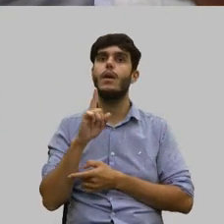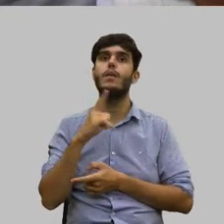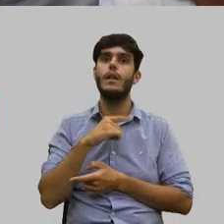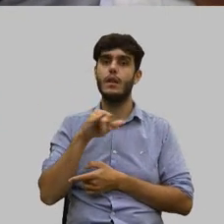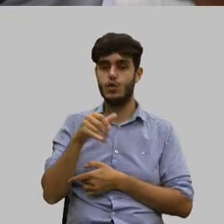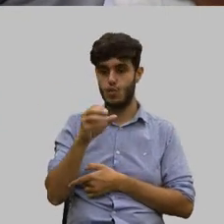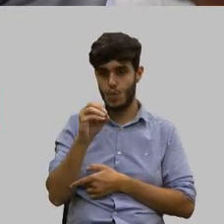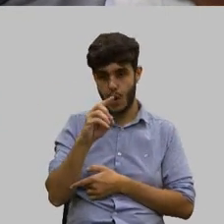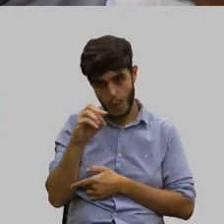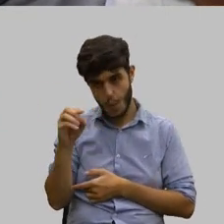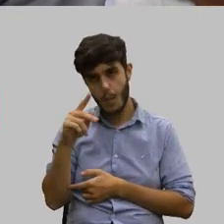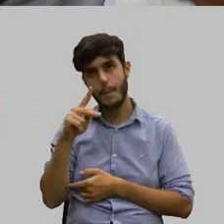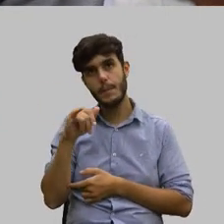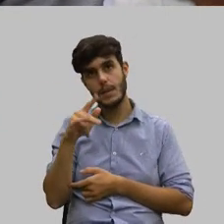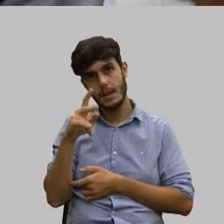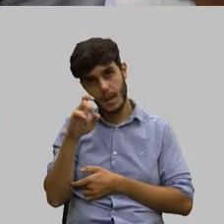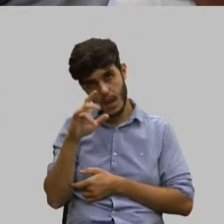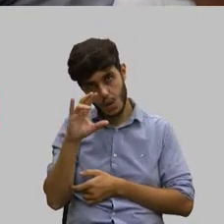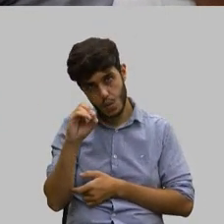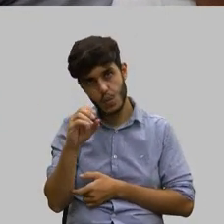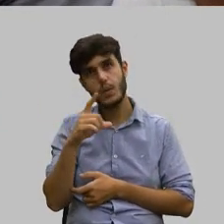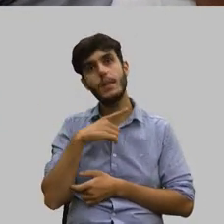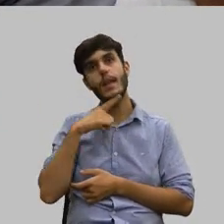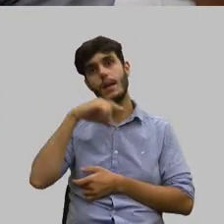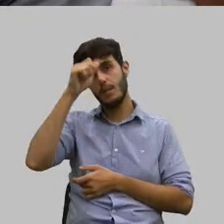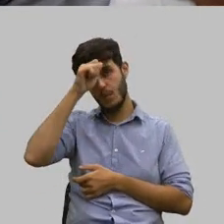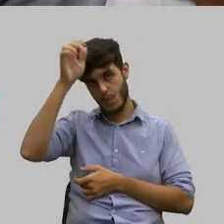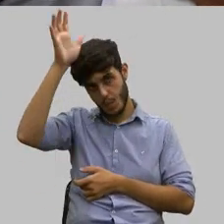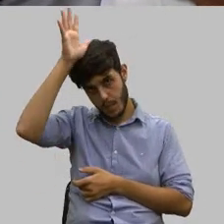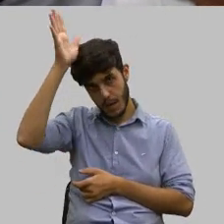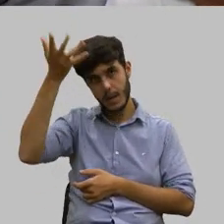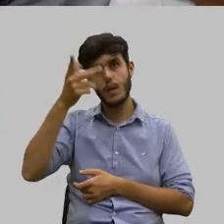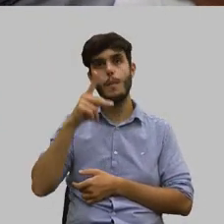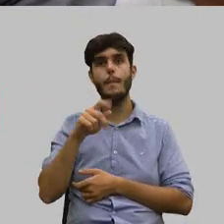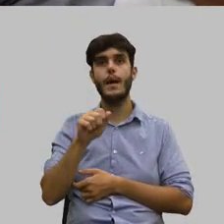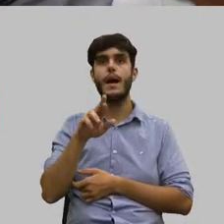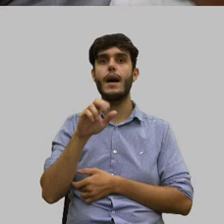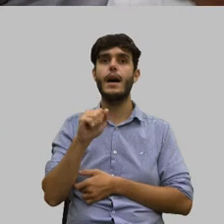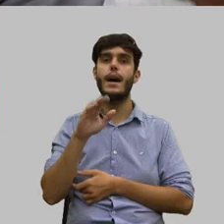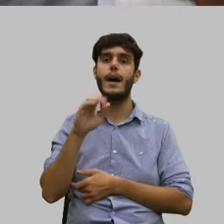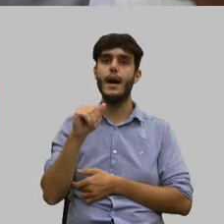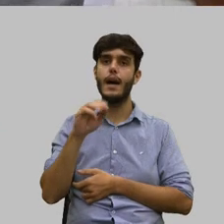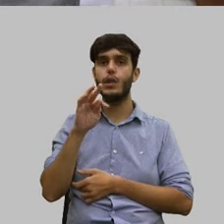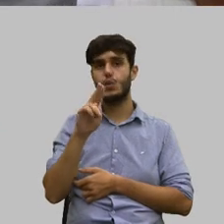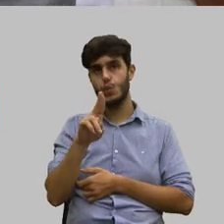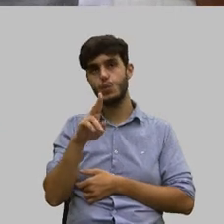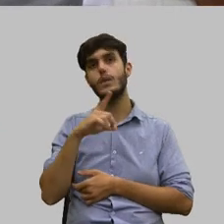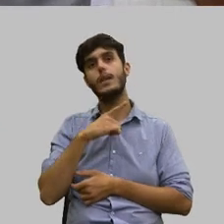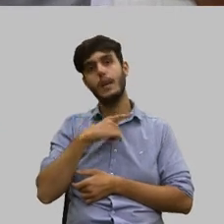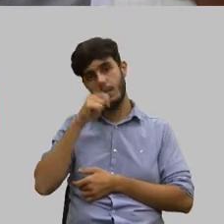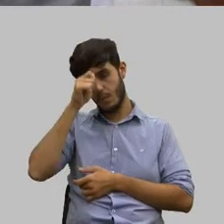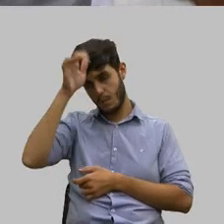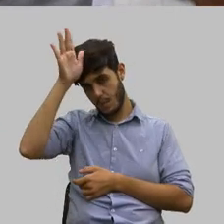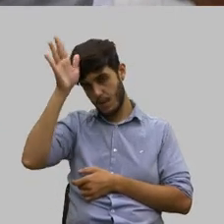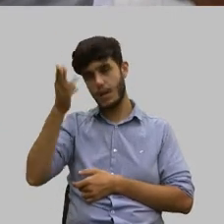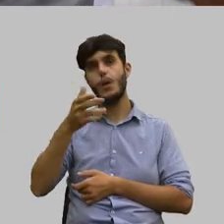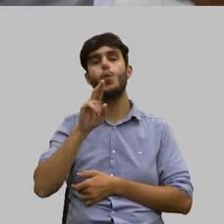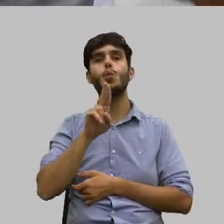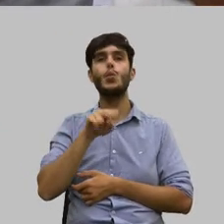Pinheiro tem bombeiro Paracatu tem bombeiro o Naí tem bombeiro então